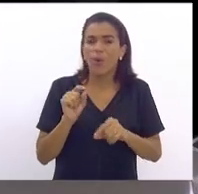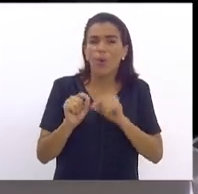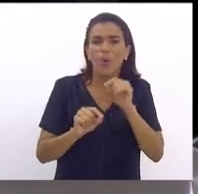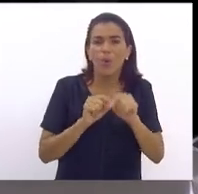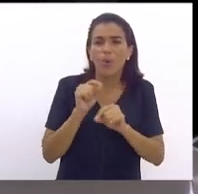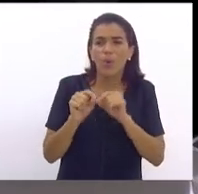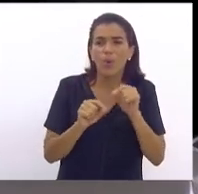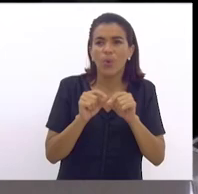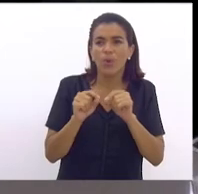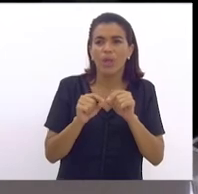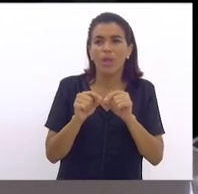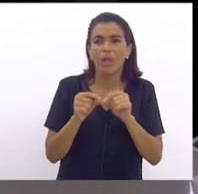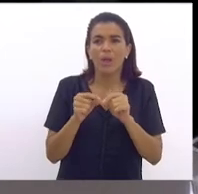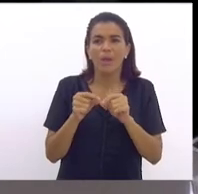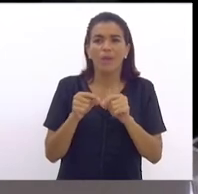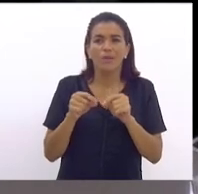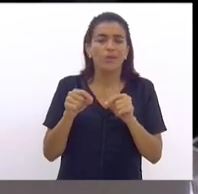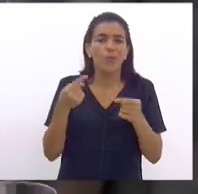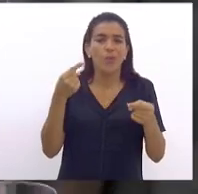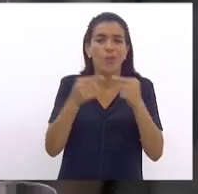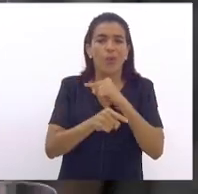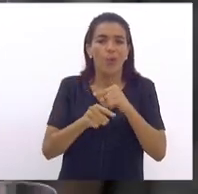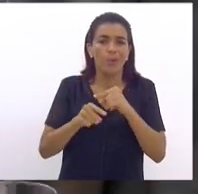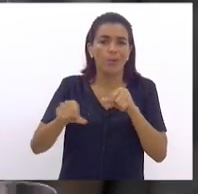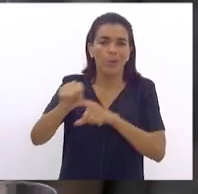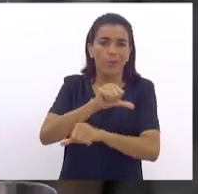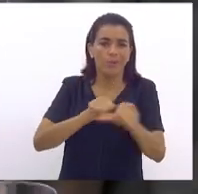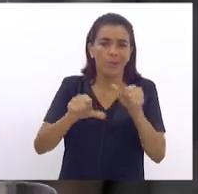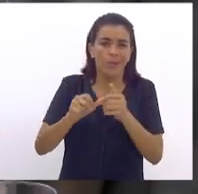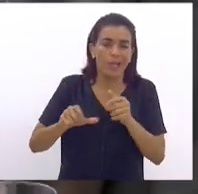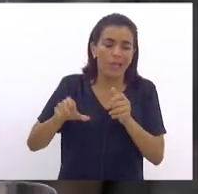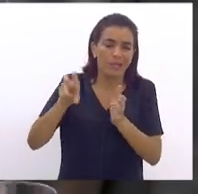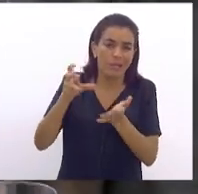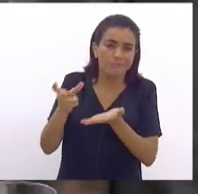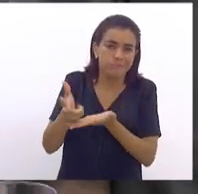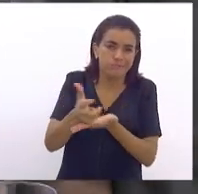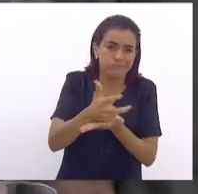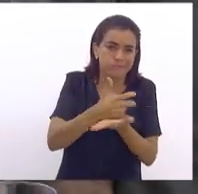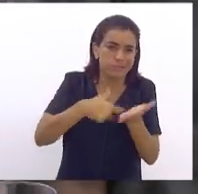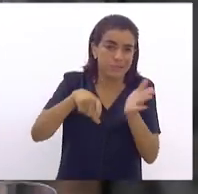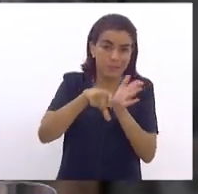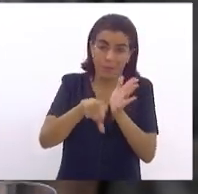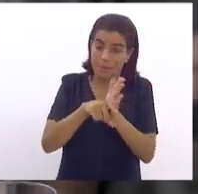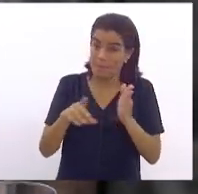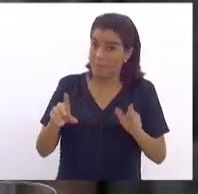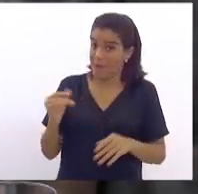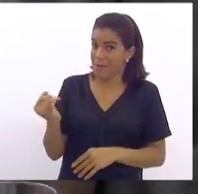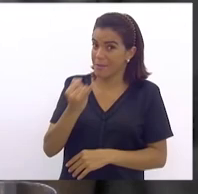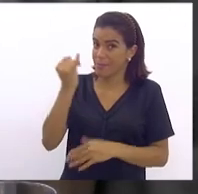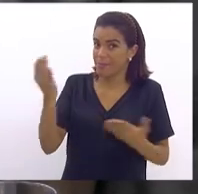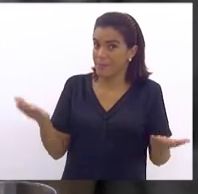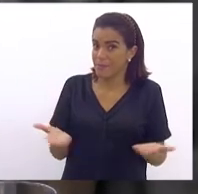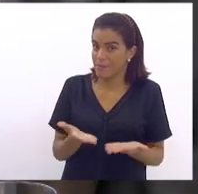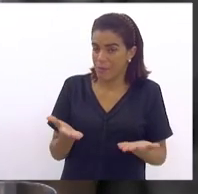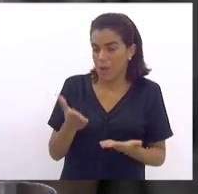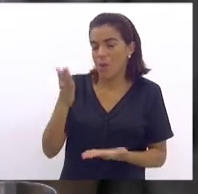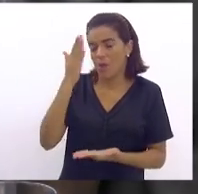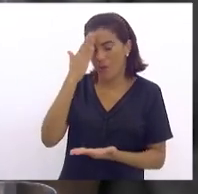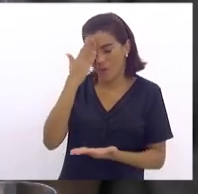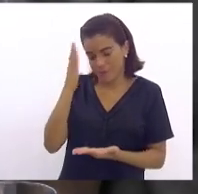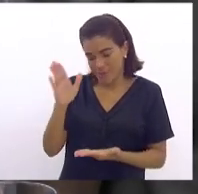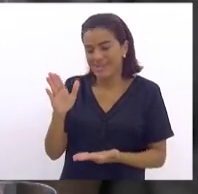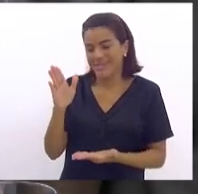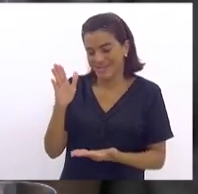acabar ficando inócuo com a reforma tributária, né? Sim, mas é inócuo, mas a reforma tributária é importante agora, deputado Sérgio. Eu sei que o senhor faria